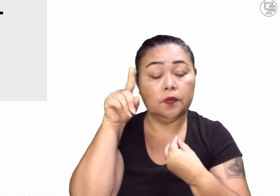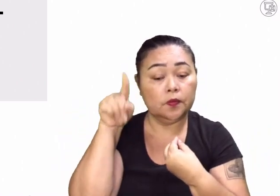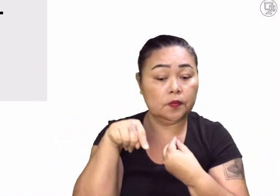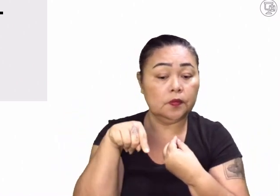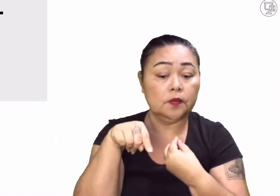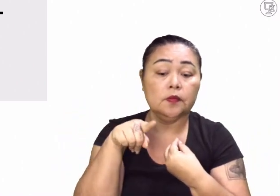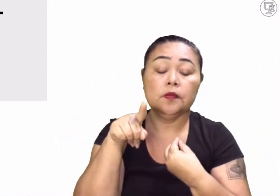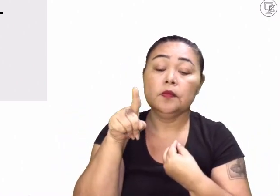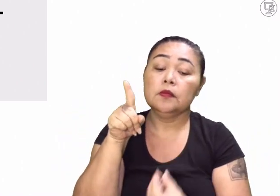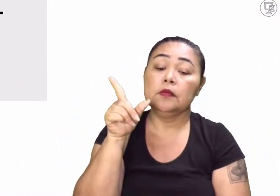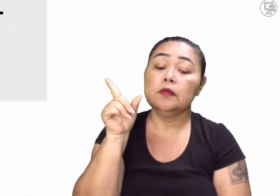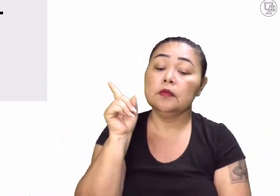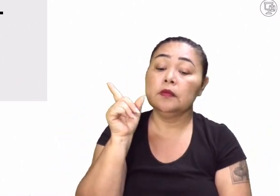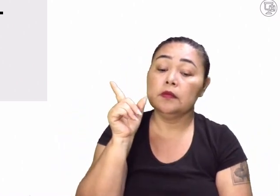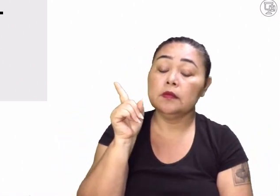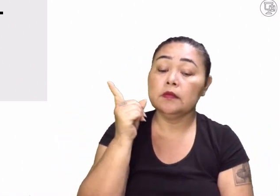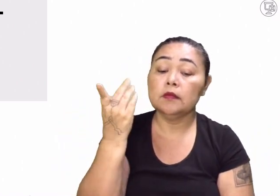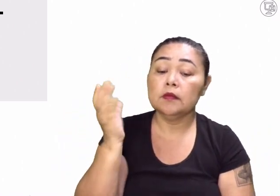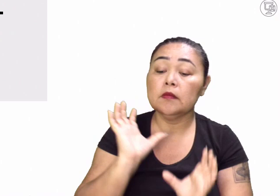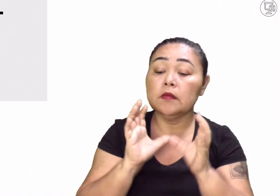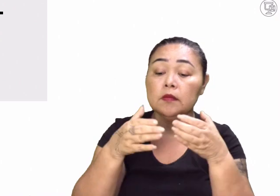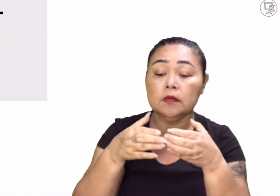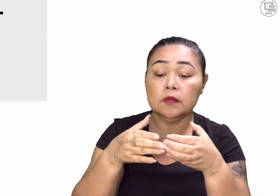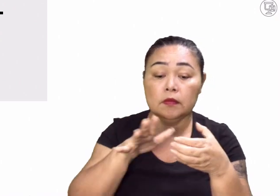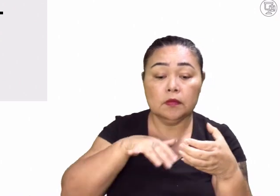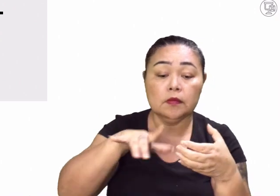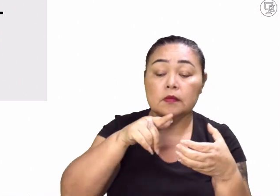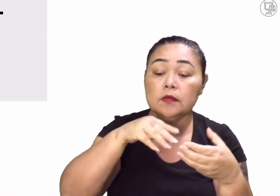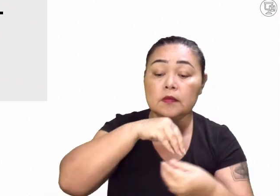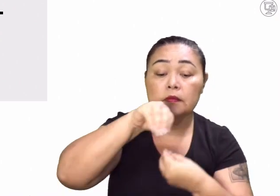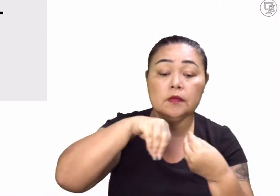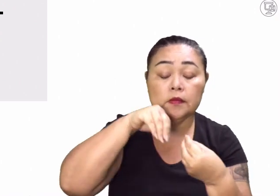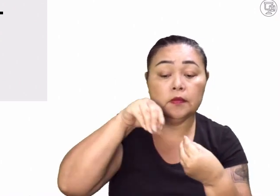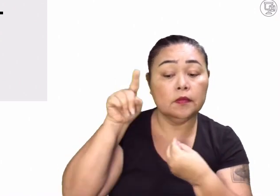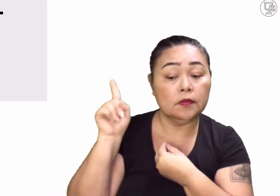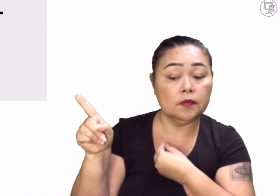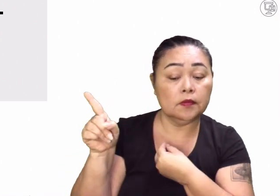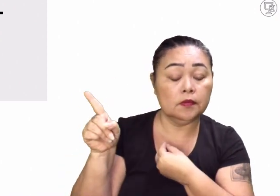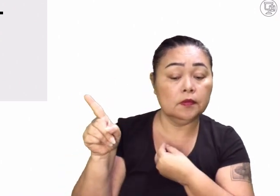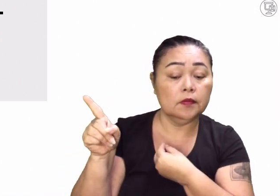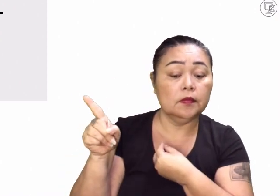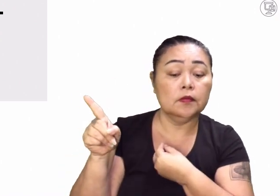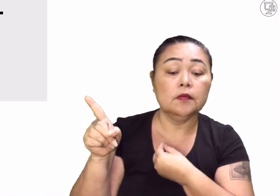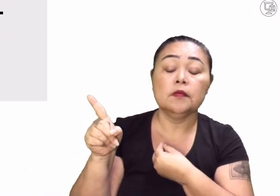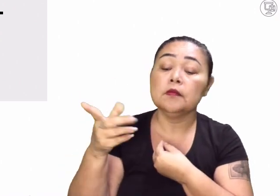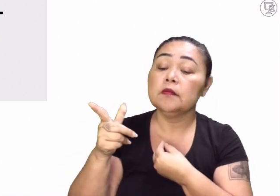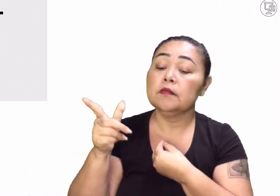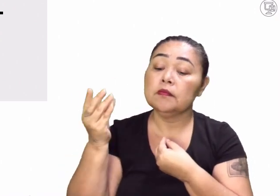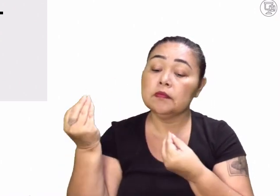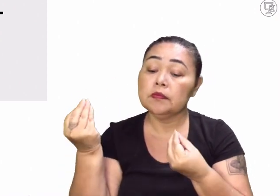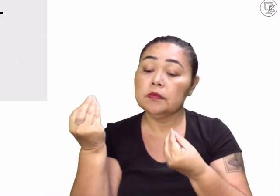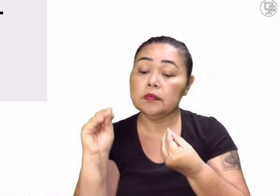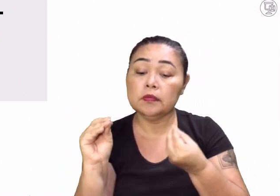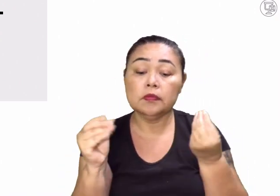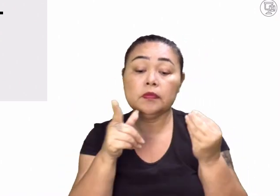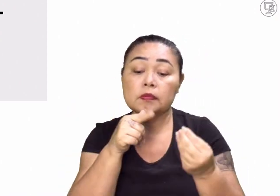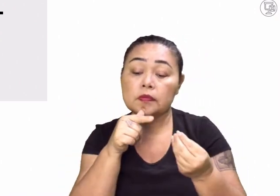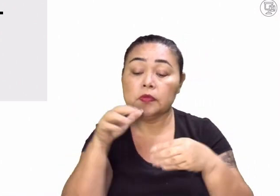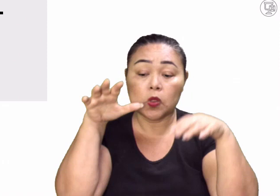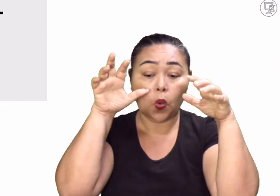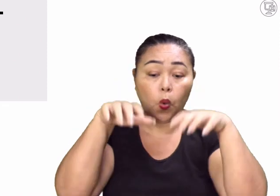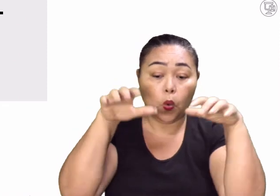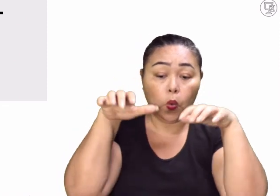que é chamado também de complexo, misto ou complexo. Que nesse regime a gente vai ter a alimentação de água